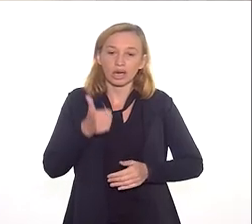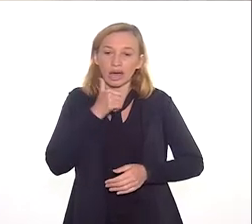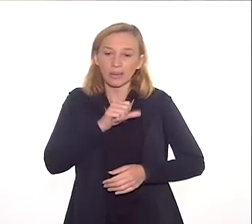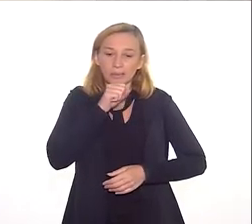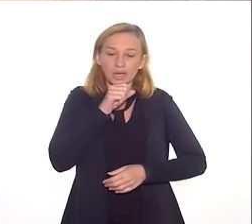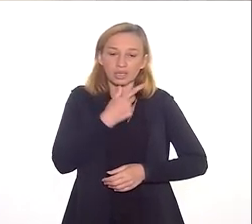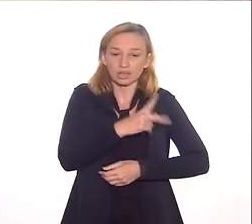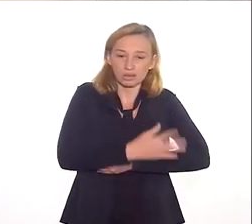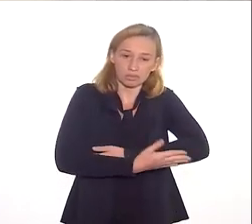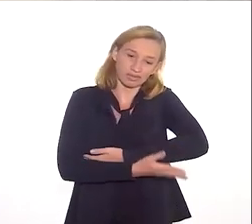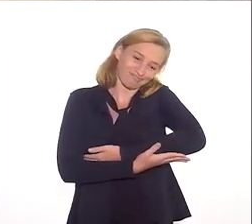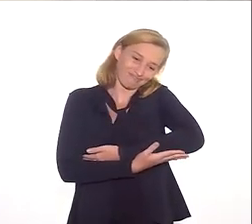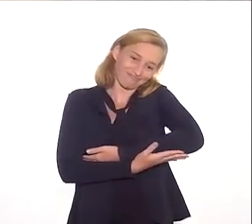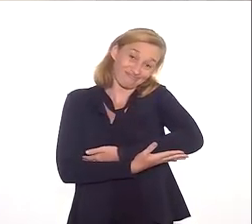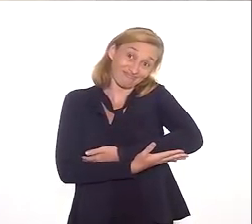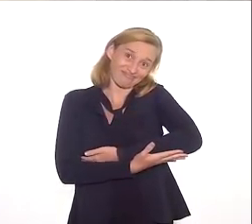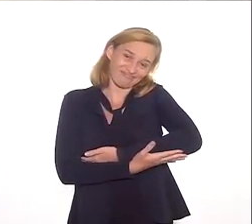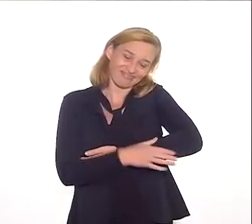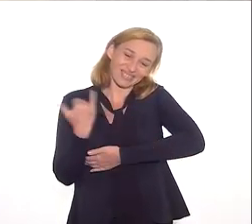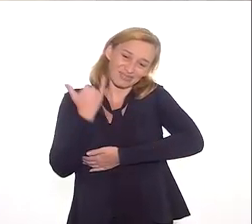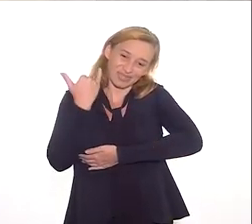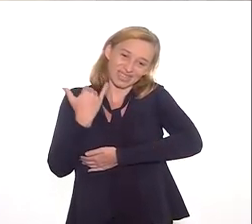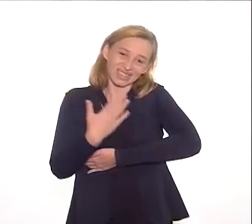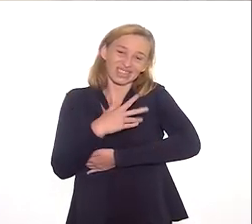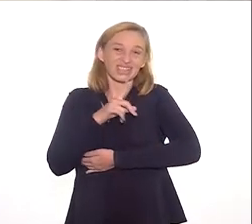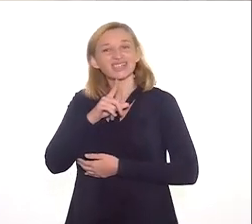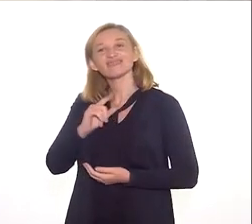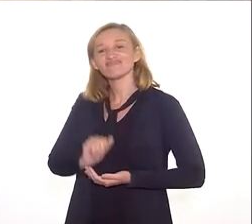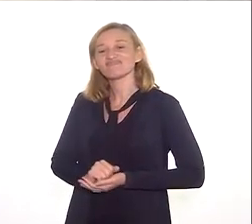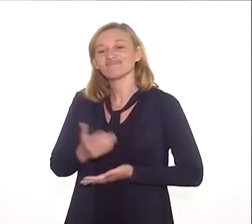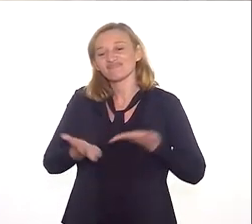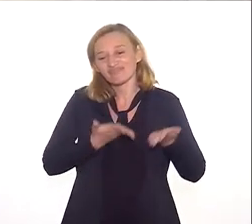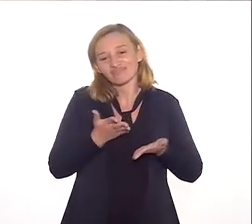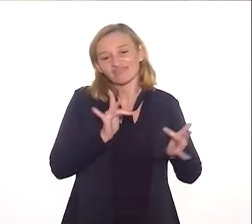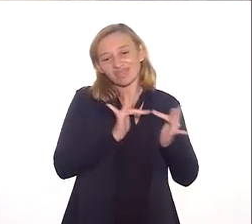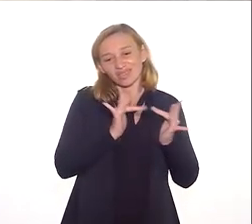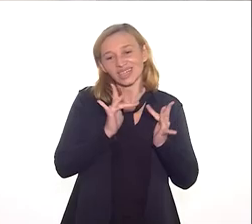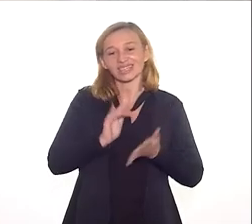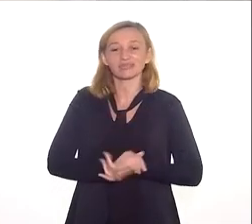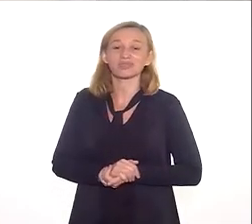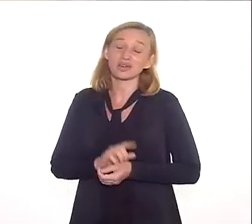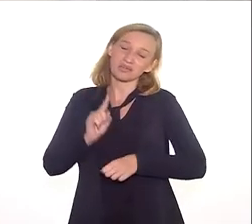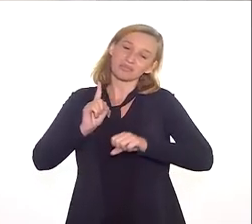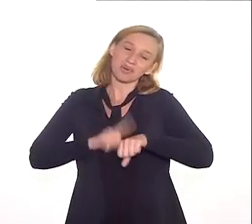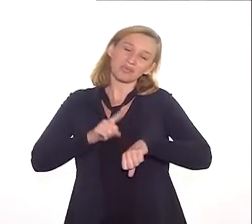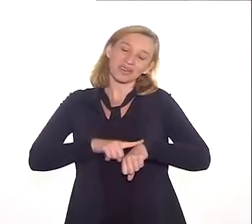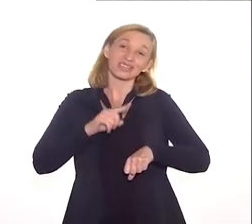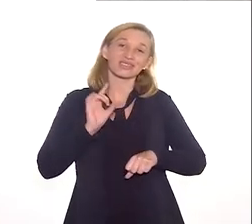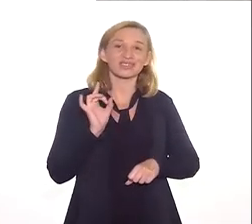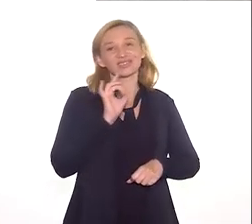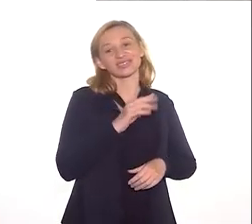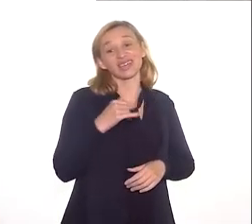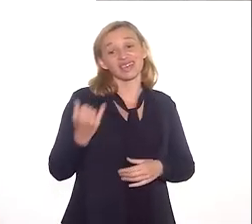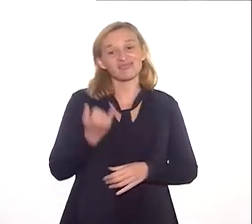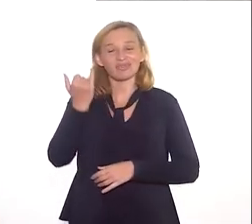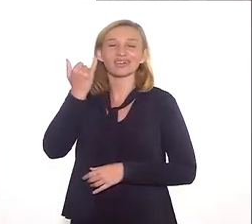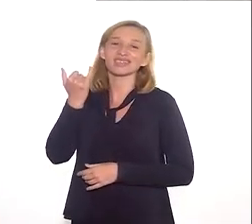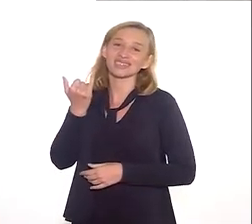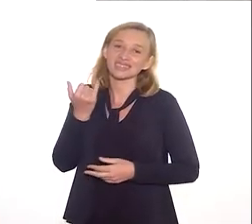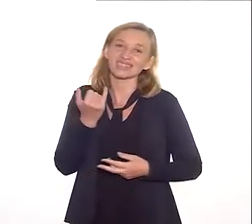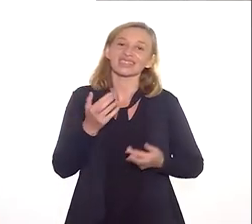parto, entre a mãe e o seu neném. Né? É importante isso, a gente manter esse contato. É um momento único, né? Mas